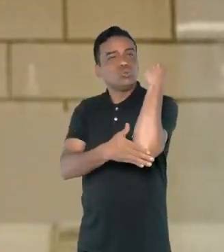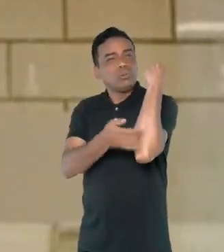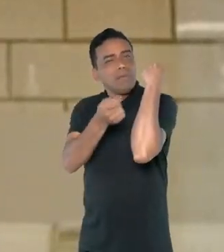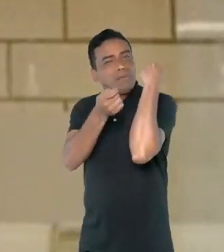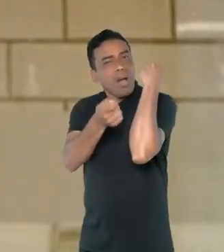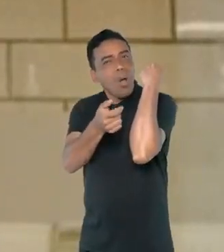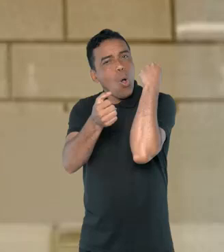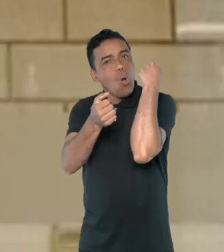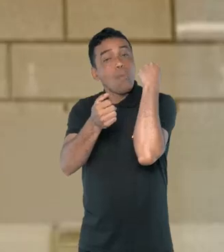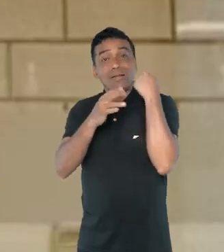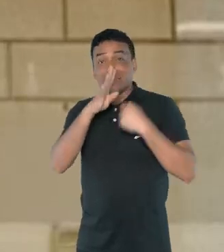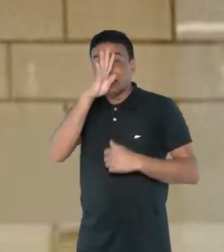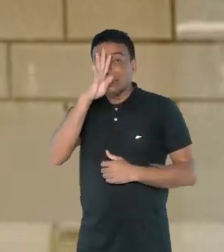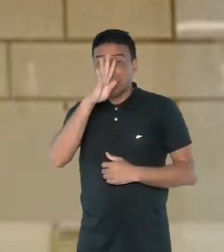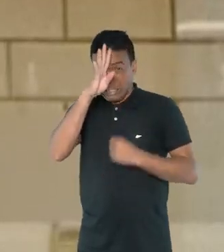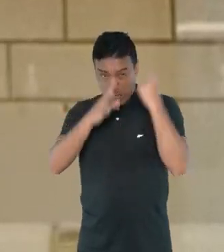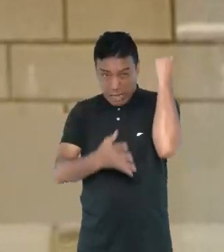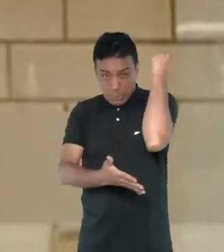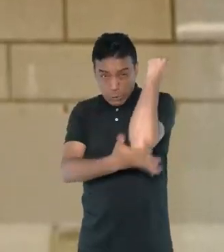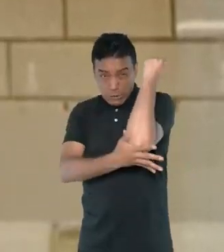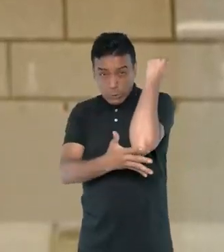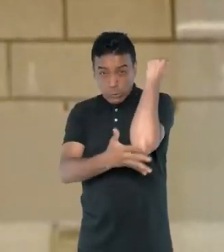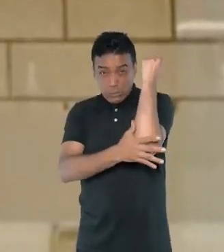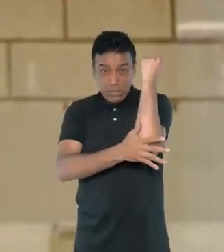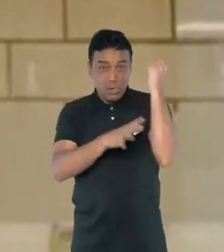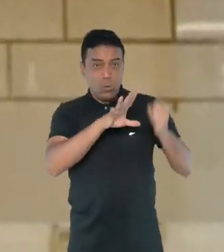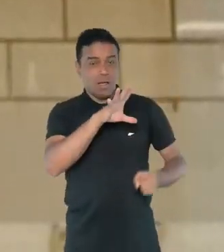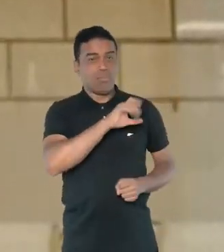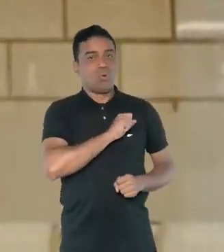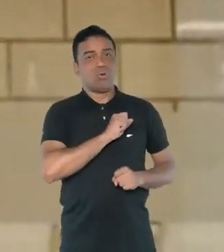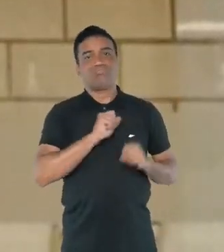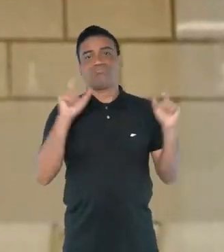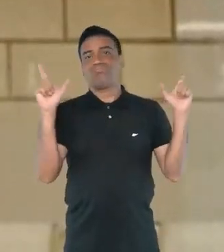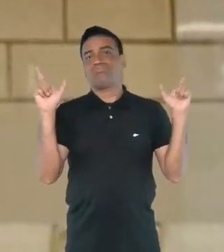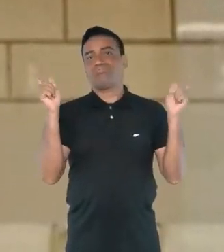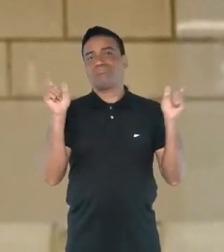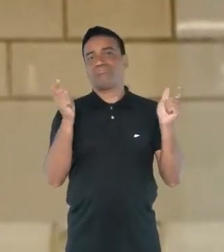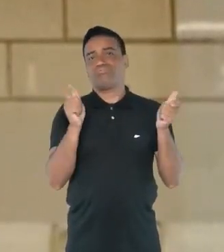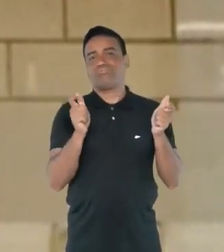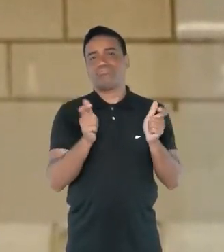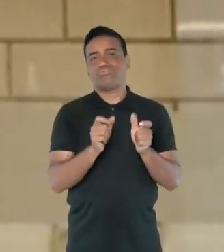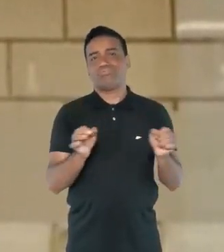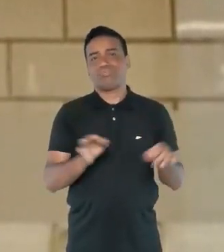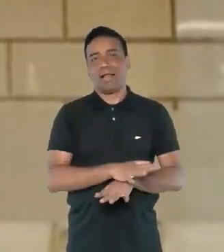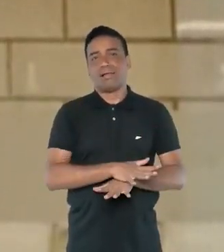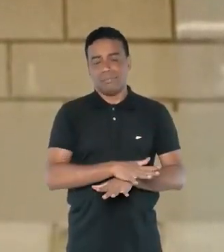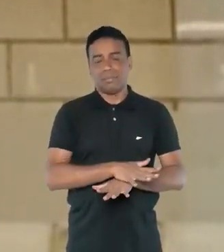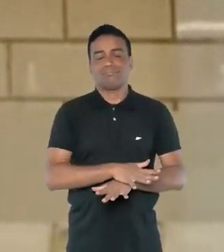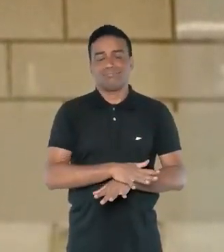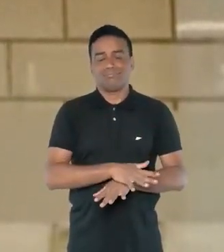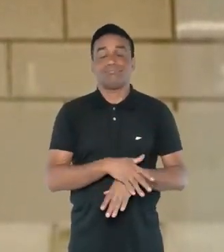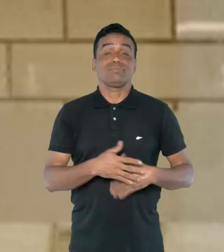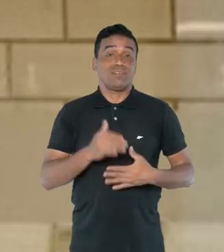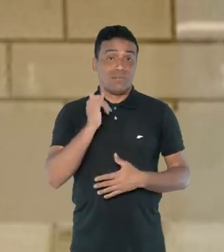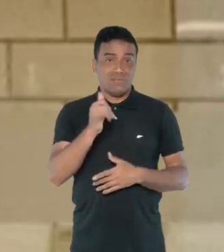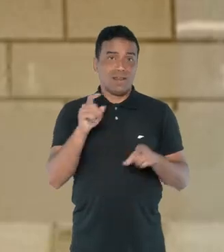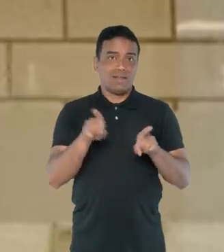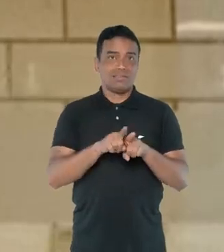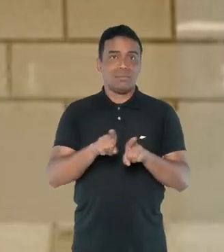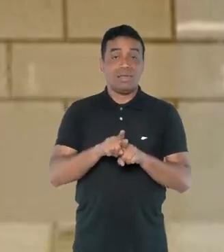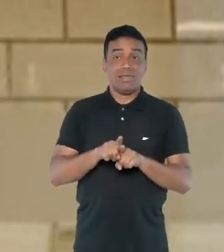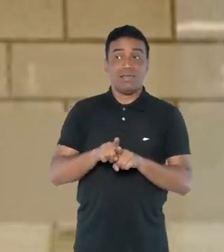ciúme for exagerado, né, o amor acaba, e ele vai dizer também, um pouco